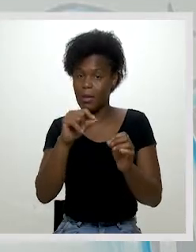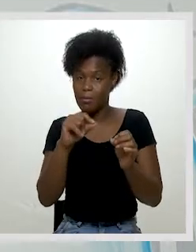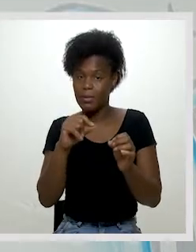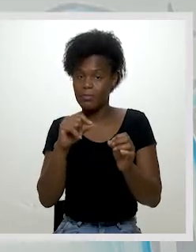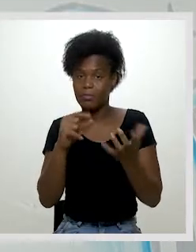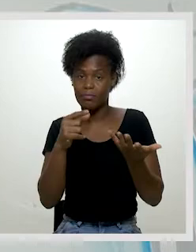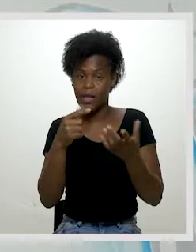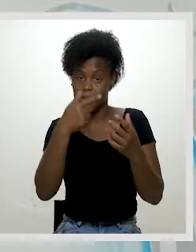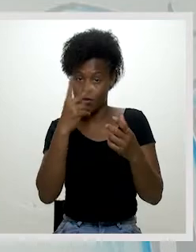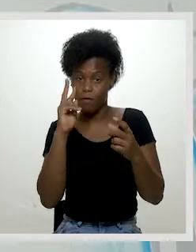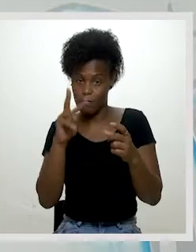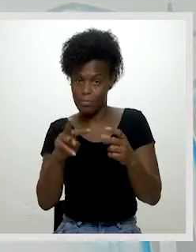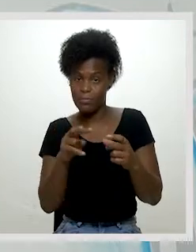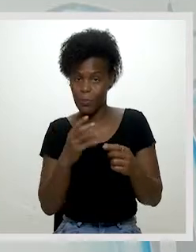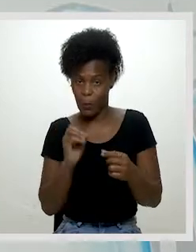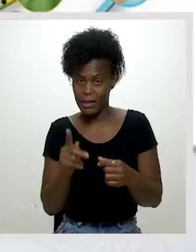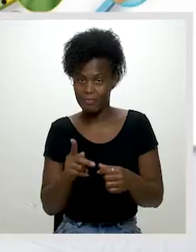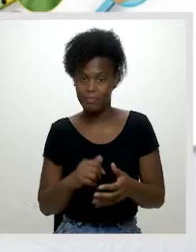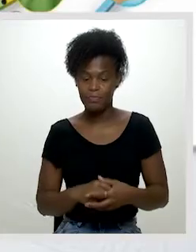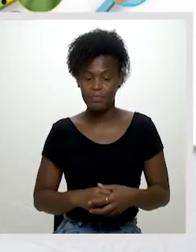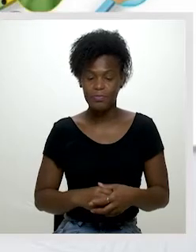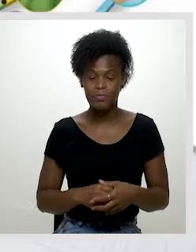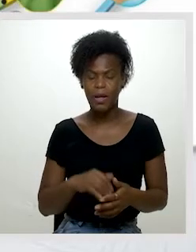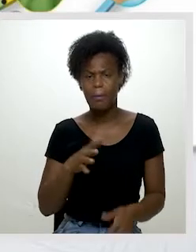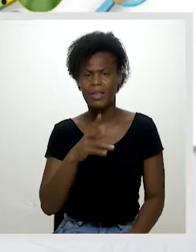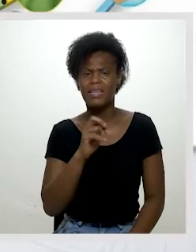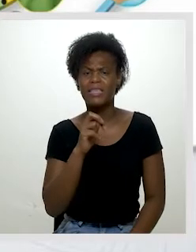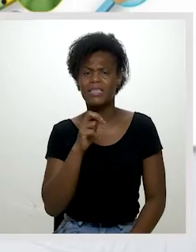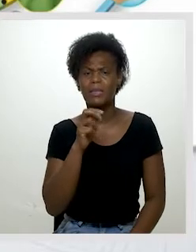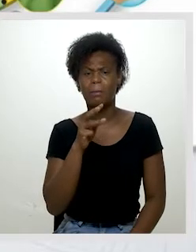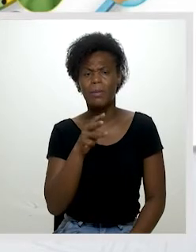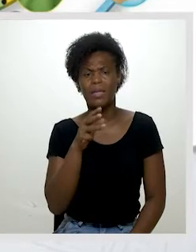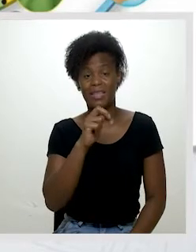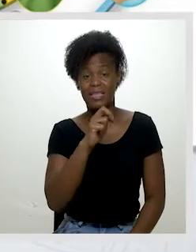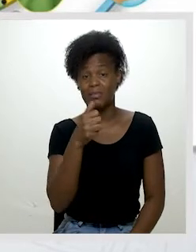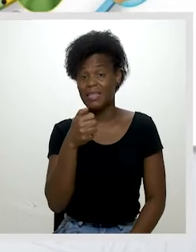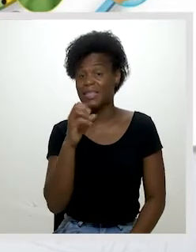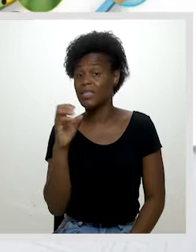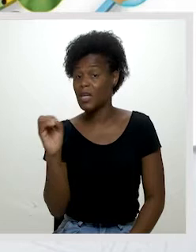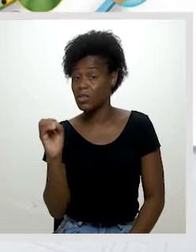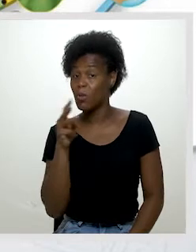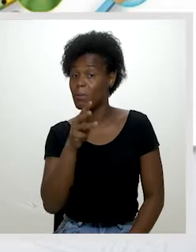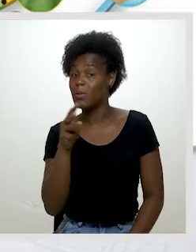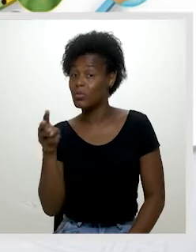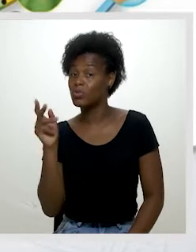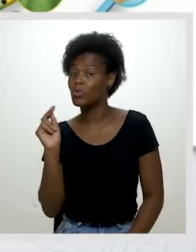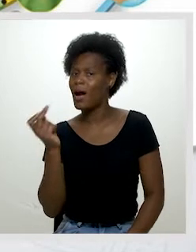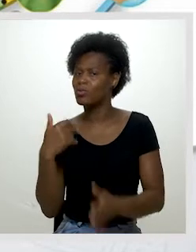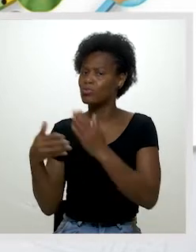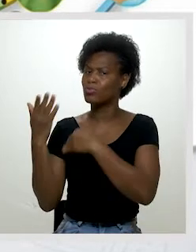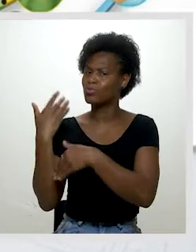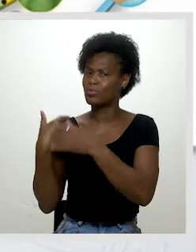no seu televisor, tá certo? Há cerca de 3.500 anos, 3.500 milhões de